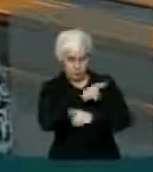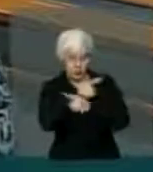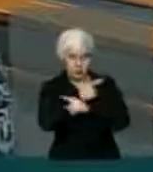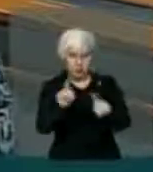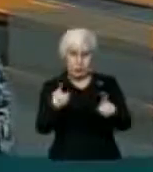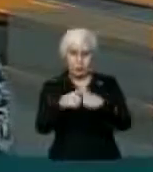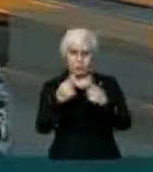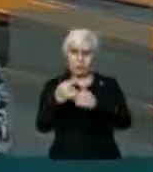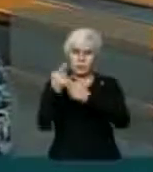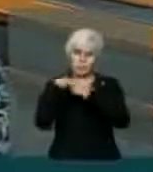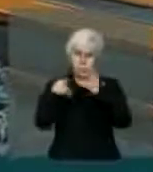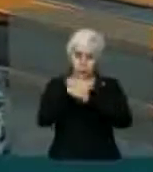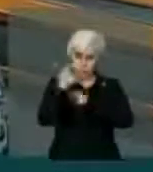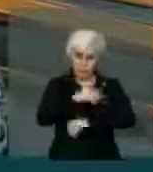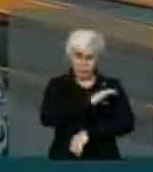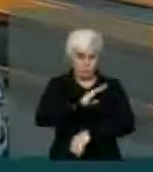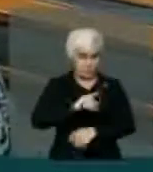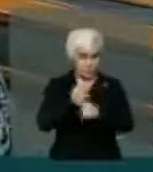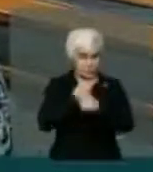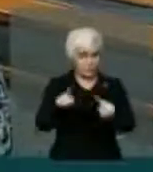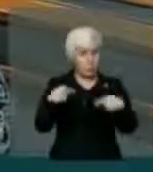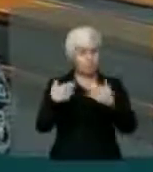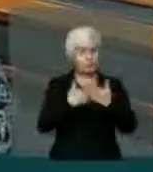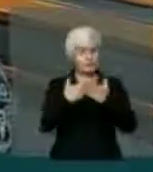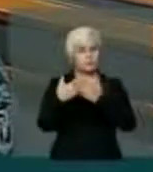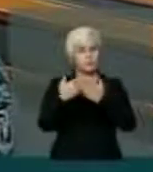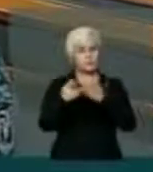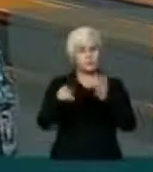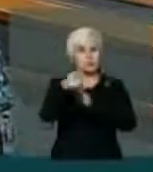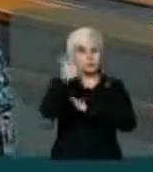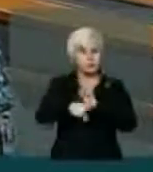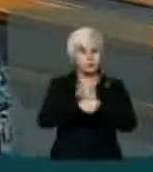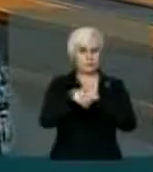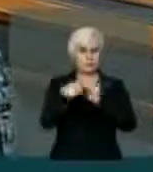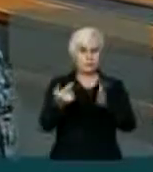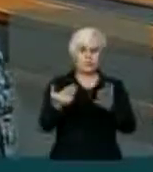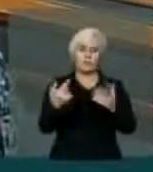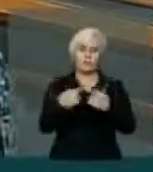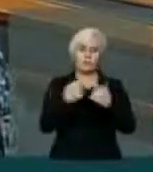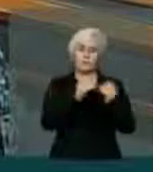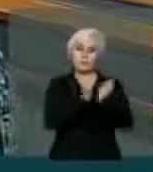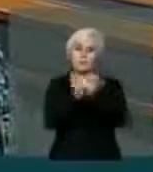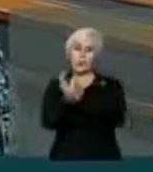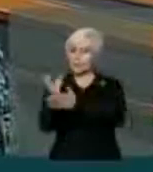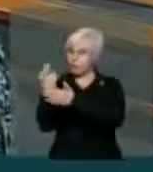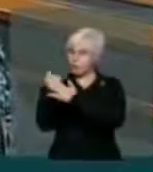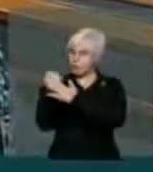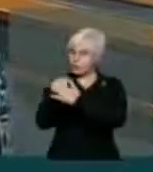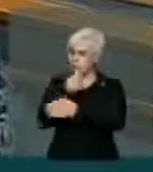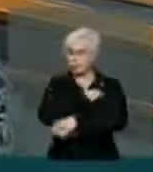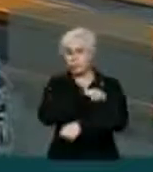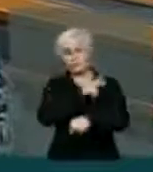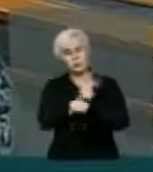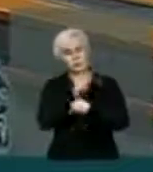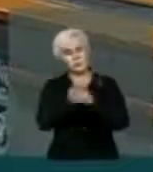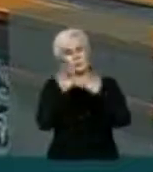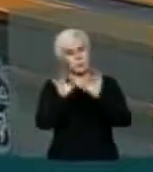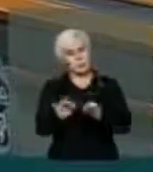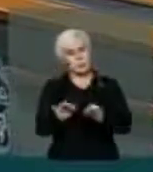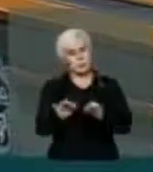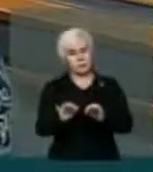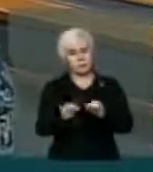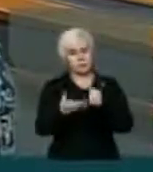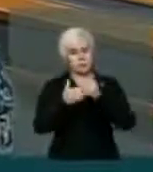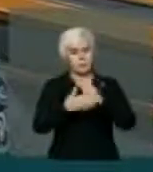Então, é necessário rever esses procedimentos, até para que os órgãos que têm, né, a responsabilidade